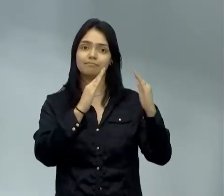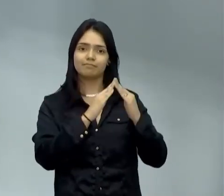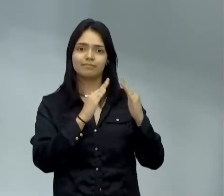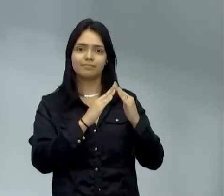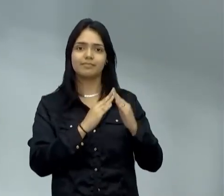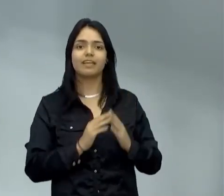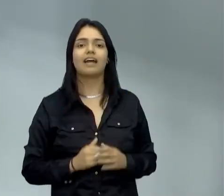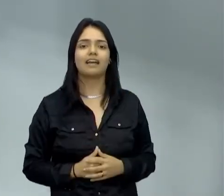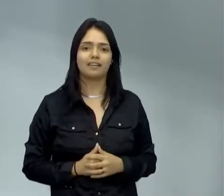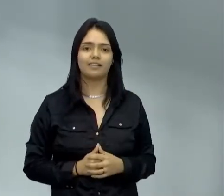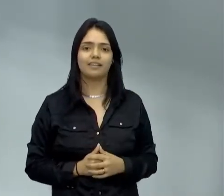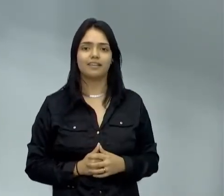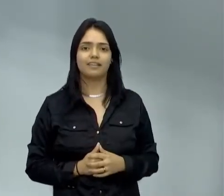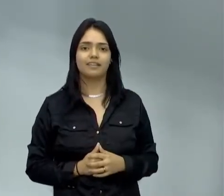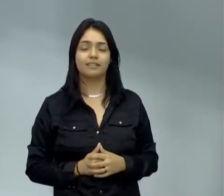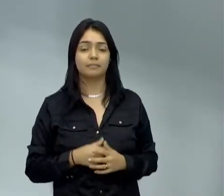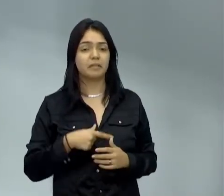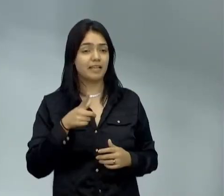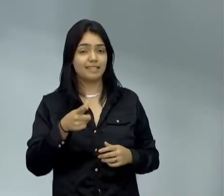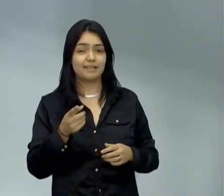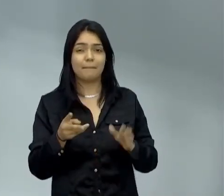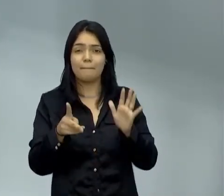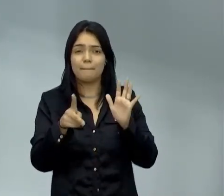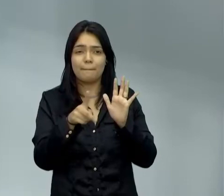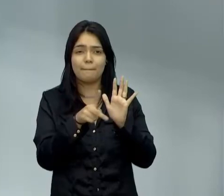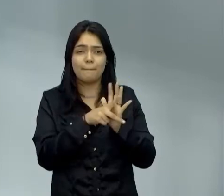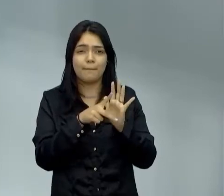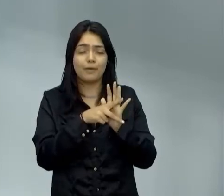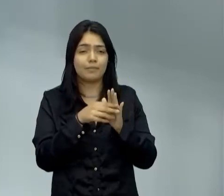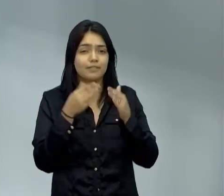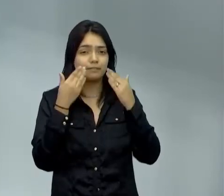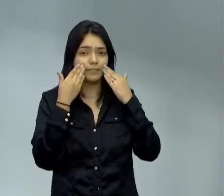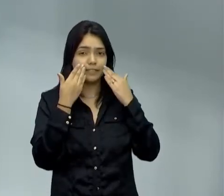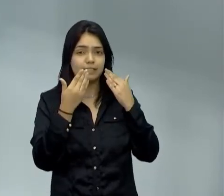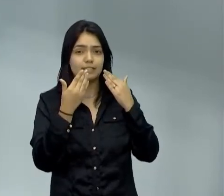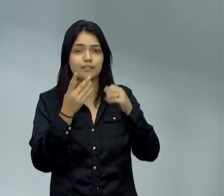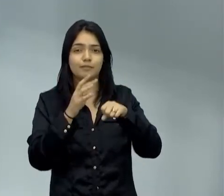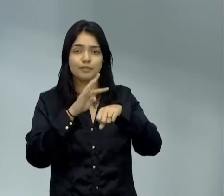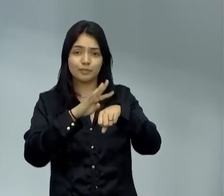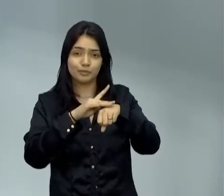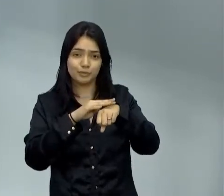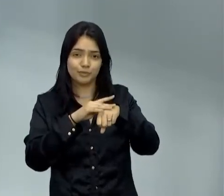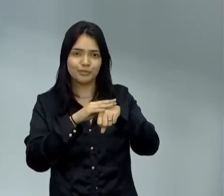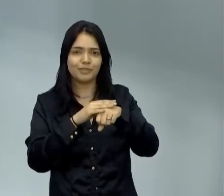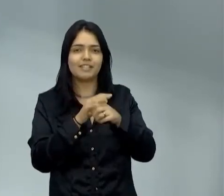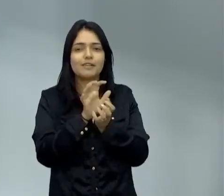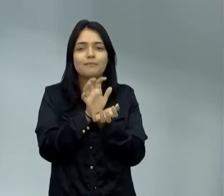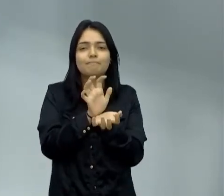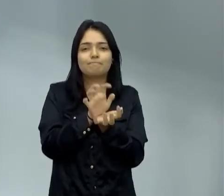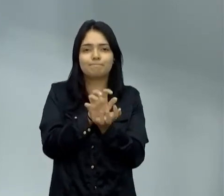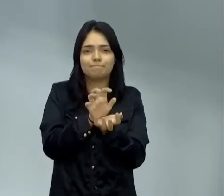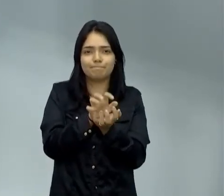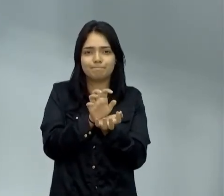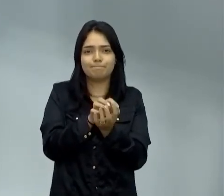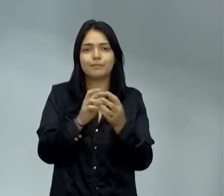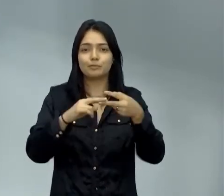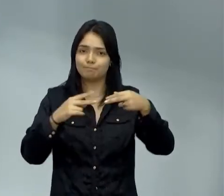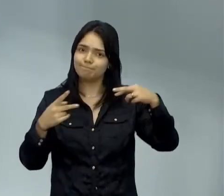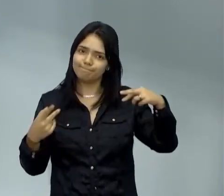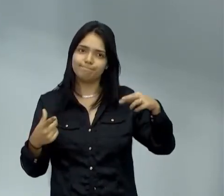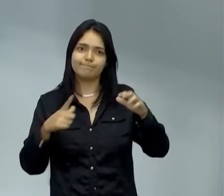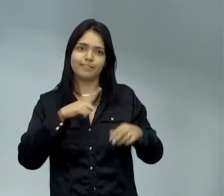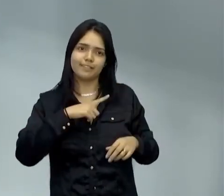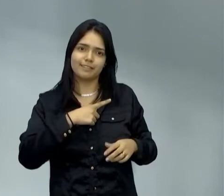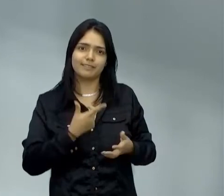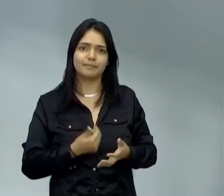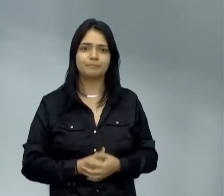dessa característica, né, que ele ressaltou, que a gente já estava falando anteriormente, que é a característica do queixo proeminente. E aí